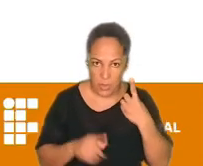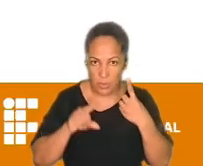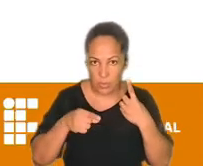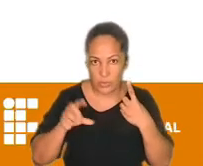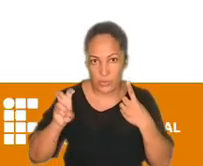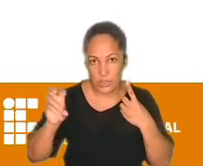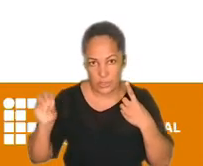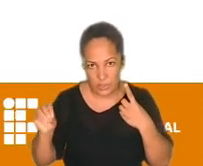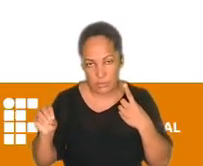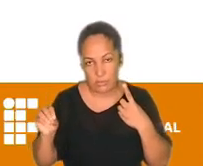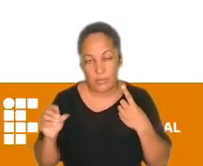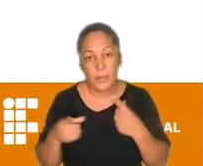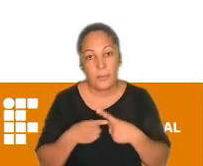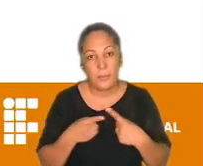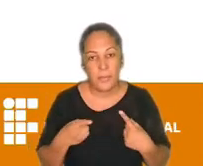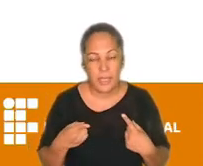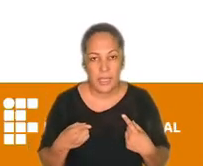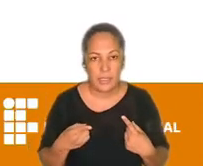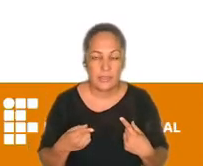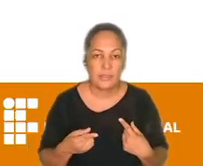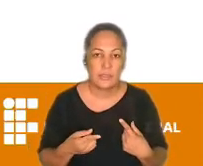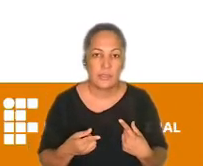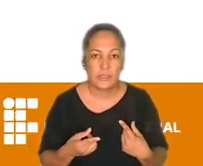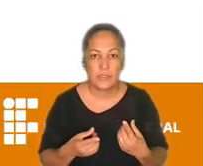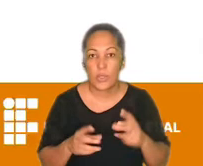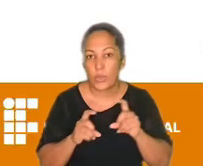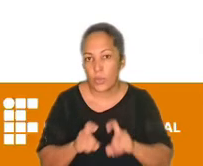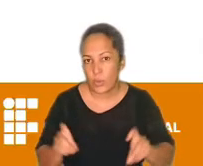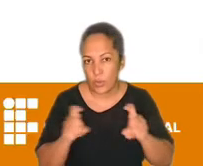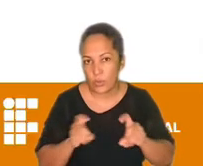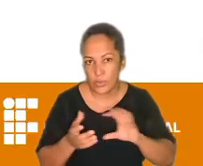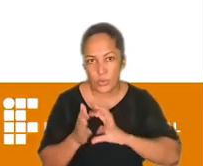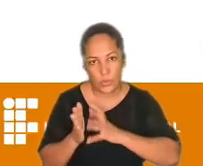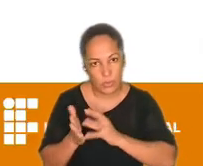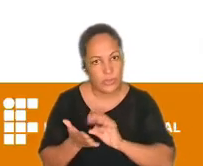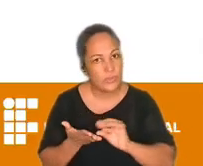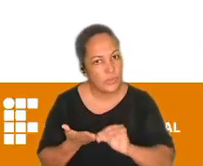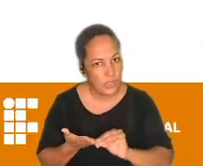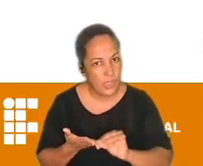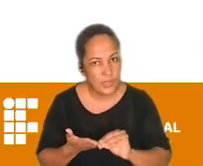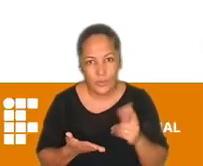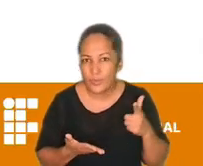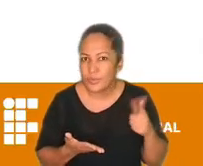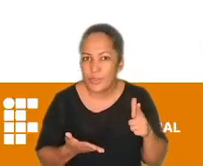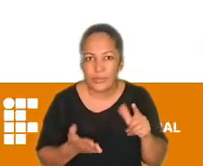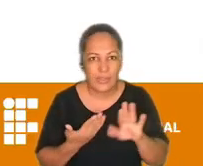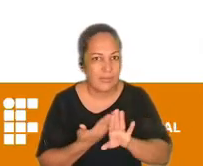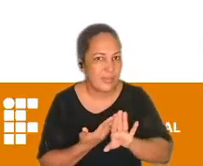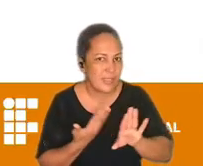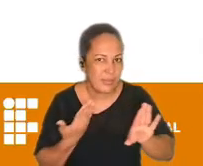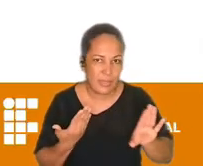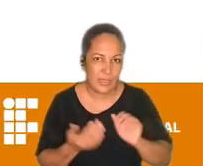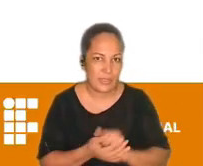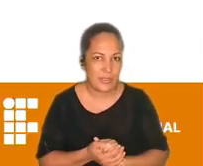1.500,50. Tá? No computador, no banco de dados, não existe separação da casa de